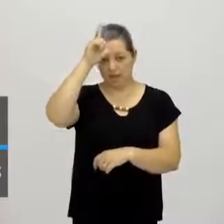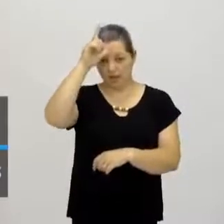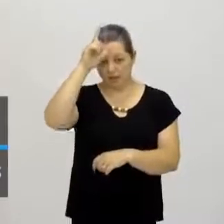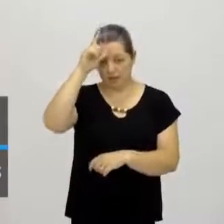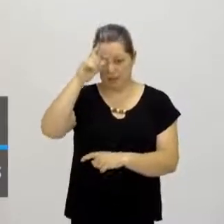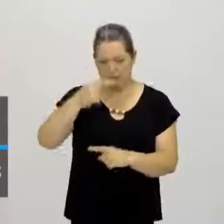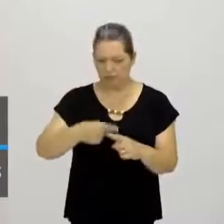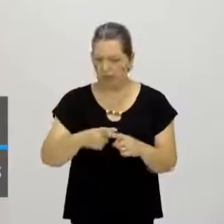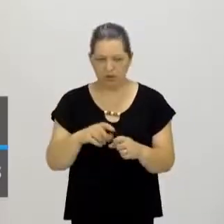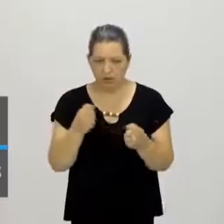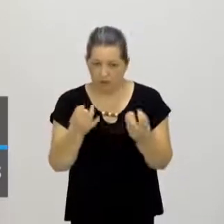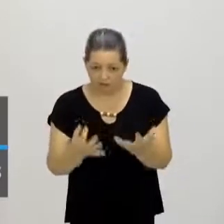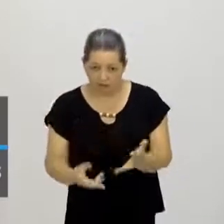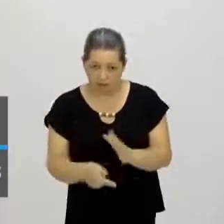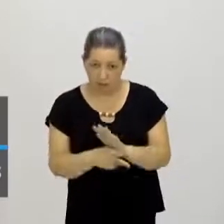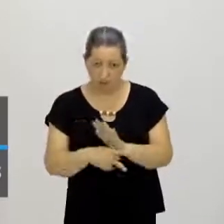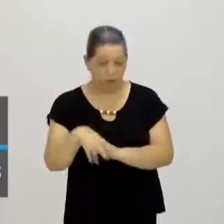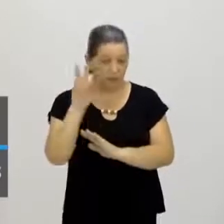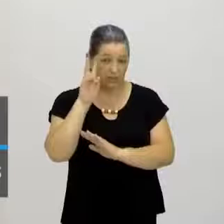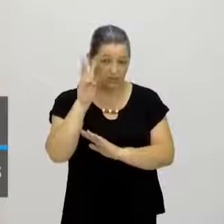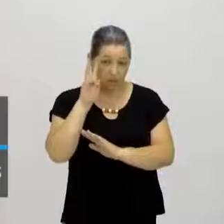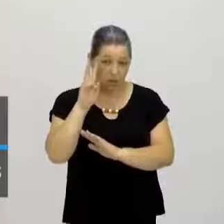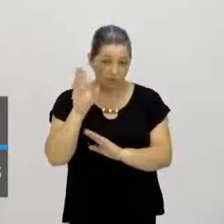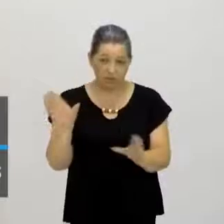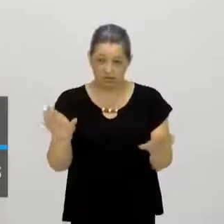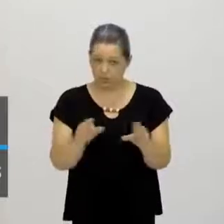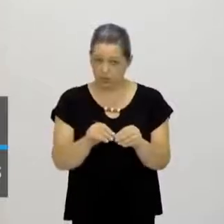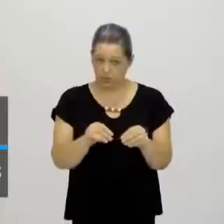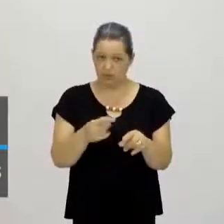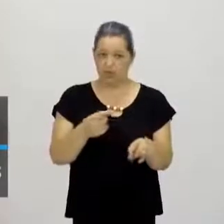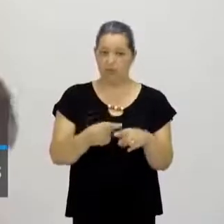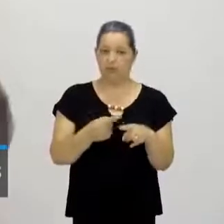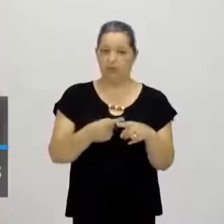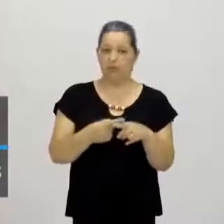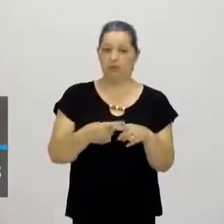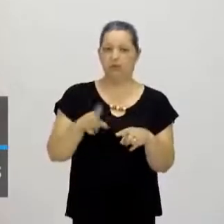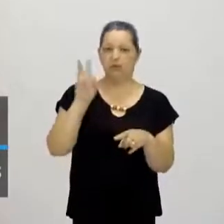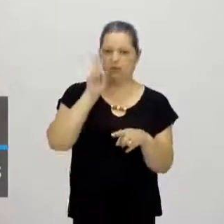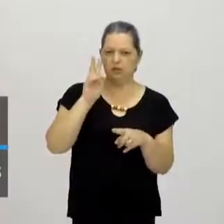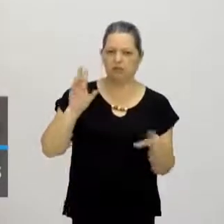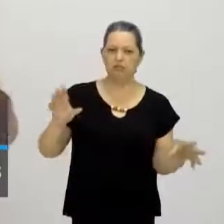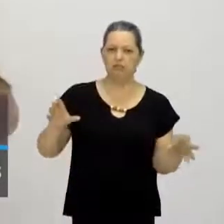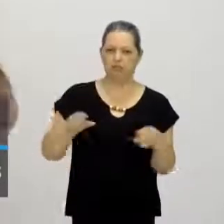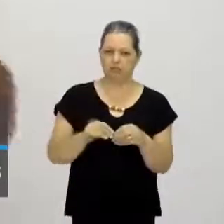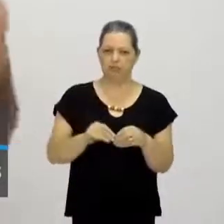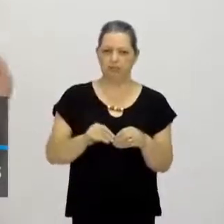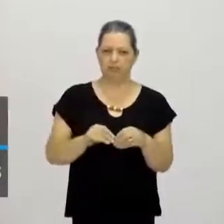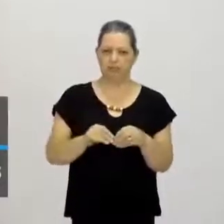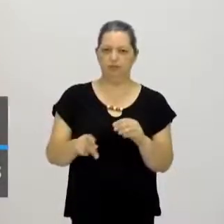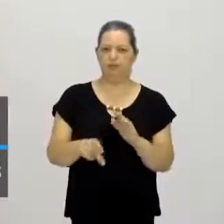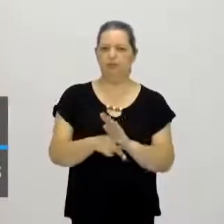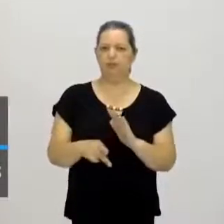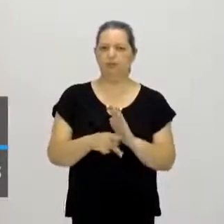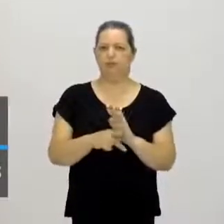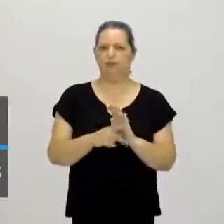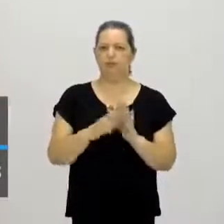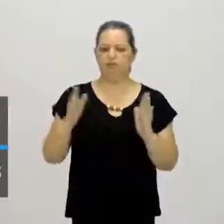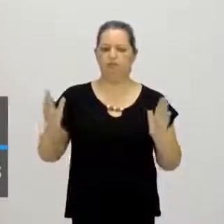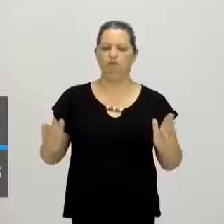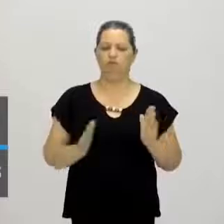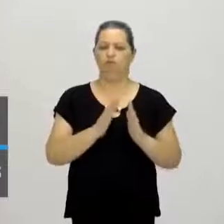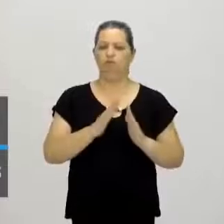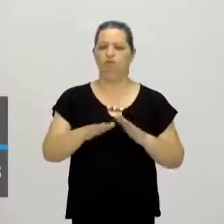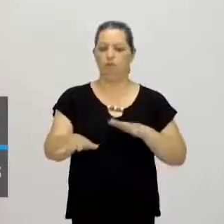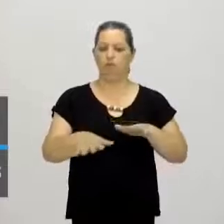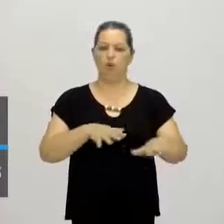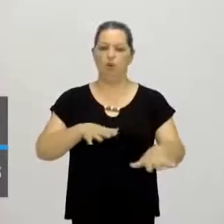falar das pequenas histórias? Porque nas pequenas histórias, a gente tem aí o impacto dos grandes movimentos